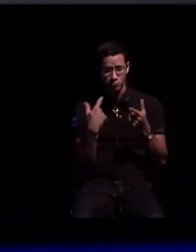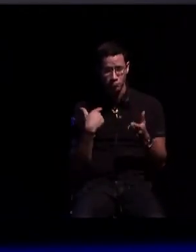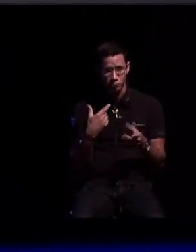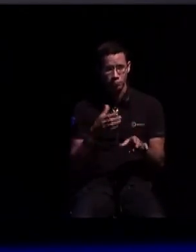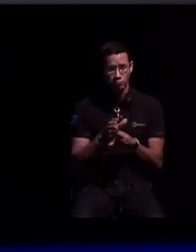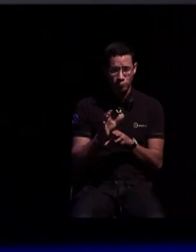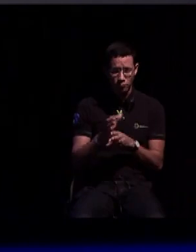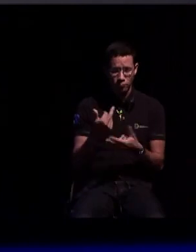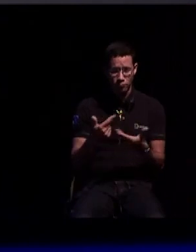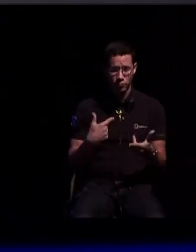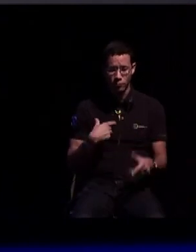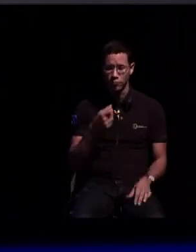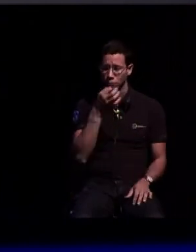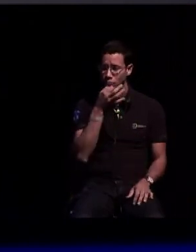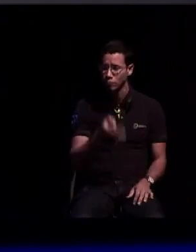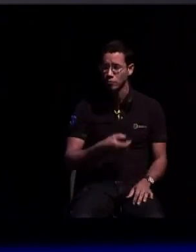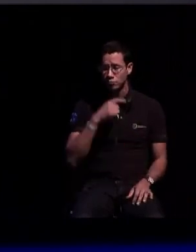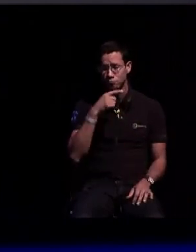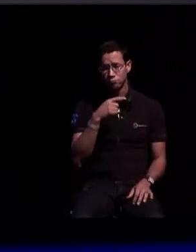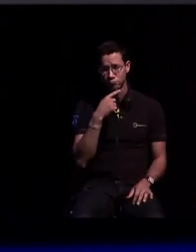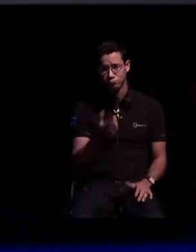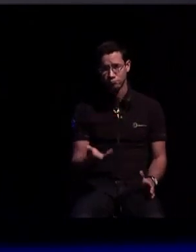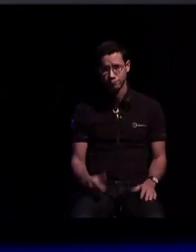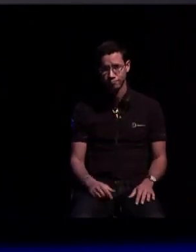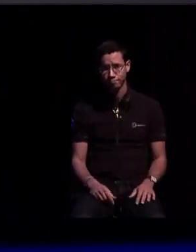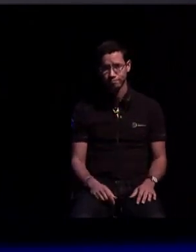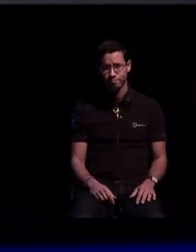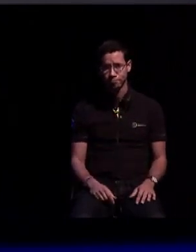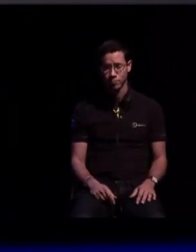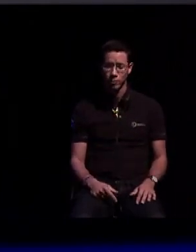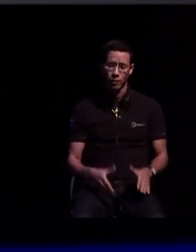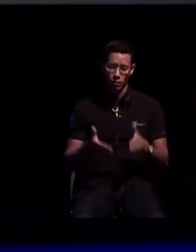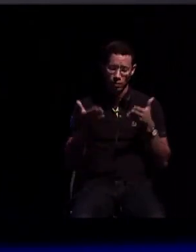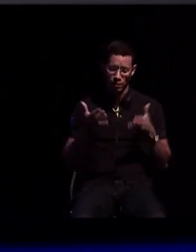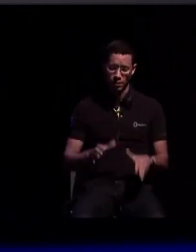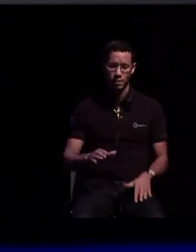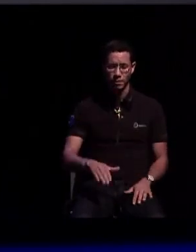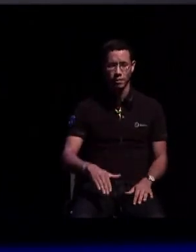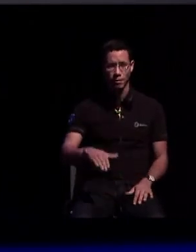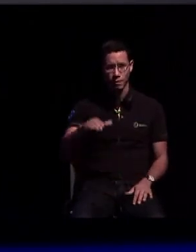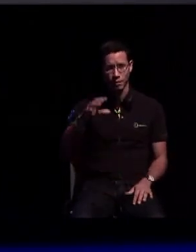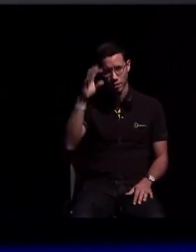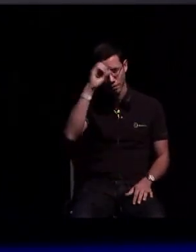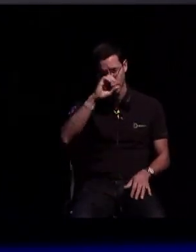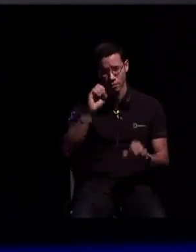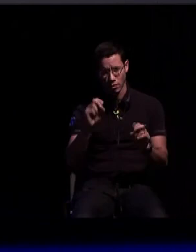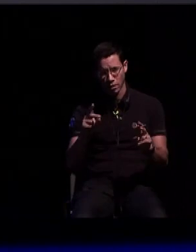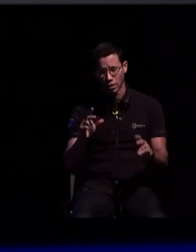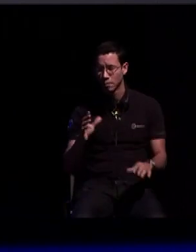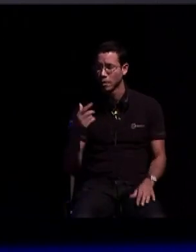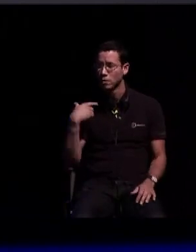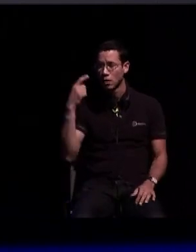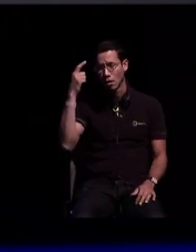Então, claro, você nasceu com aquilo é o seu mundo, etc., etc., né? Então, eu acho